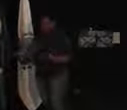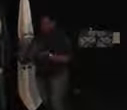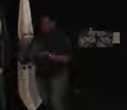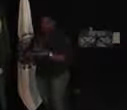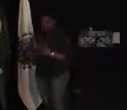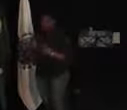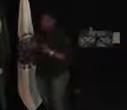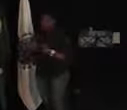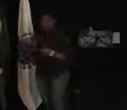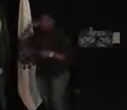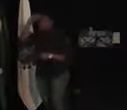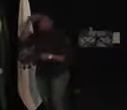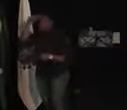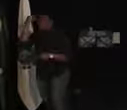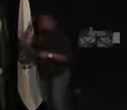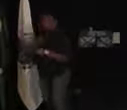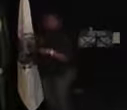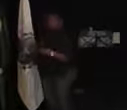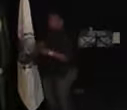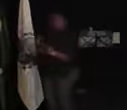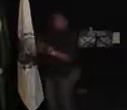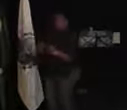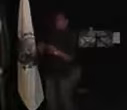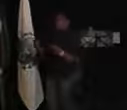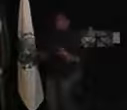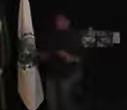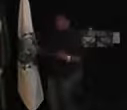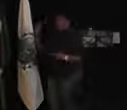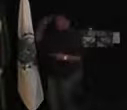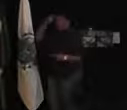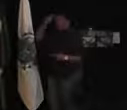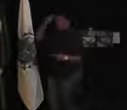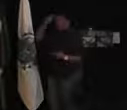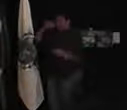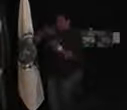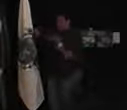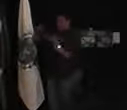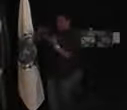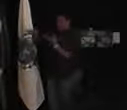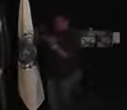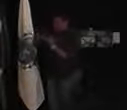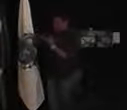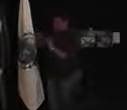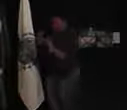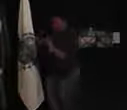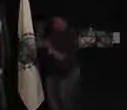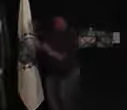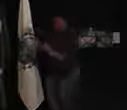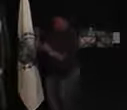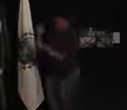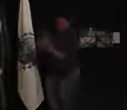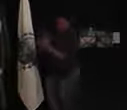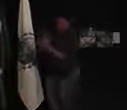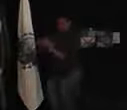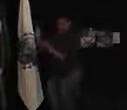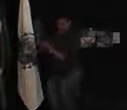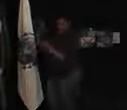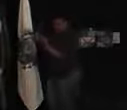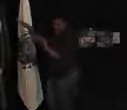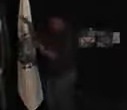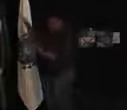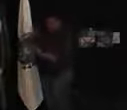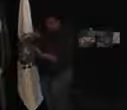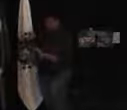que nós esquecemos muitas coisas? Porque o cérebro é maravilhoso, ele descarta tudo que não é importante. Né? Então, se você está com